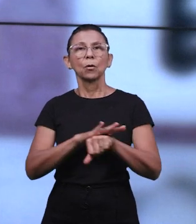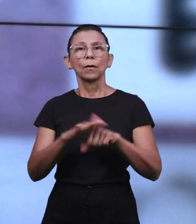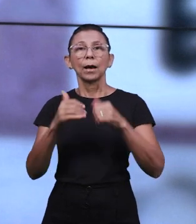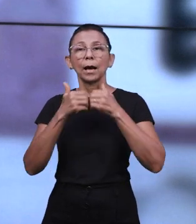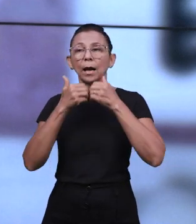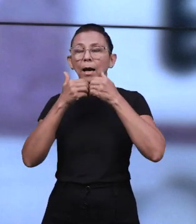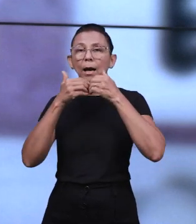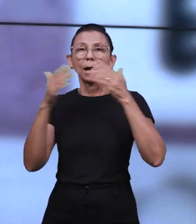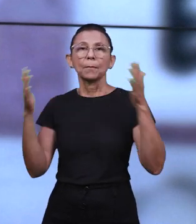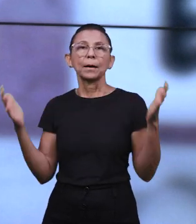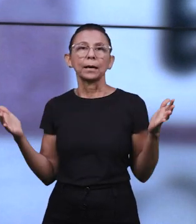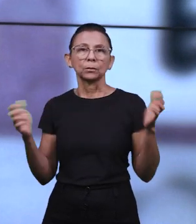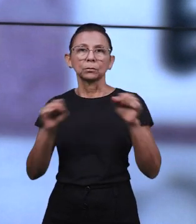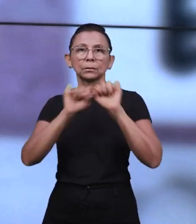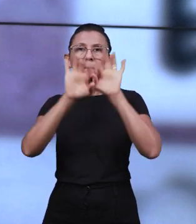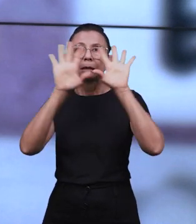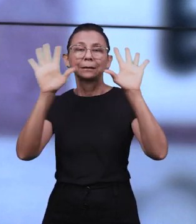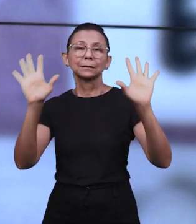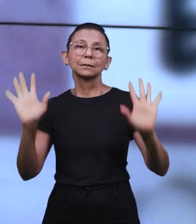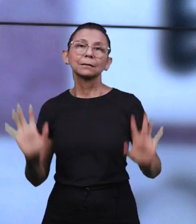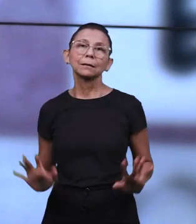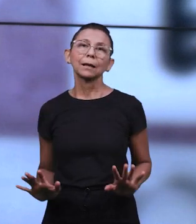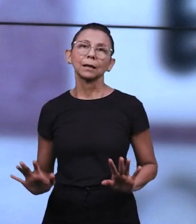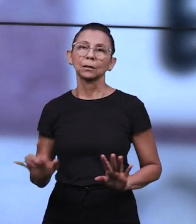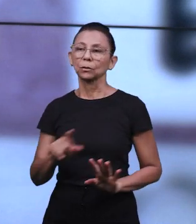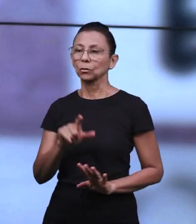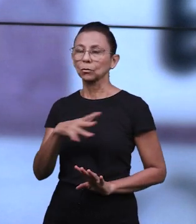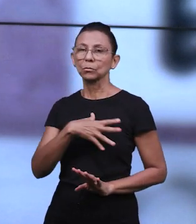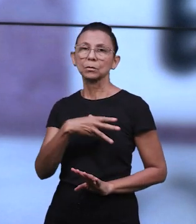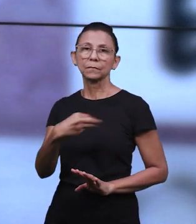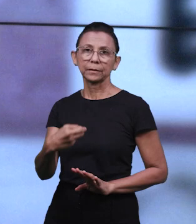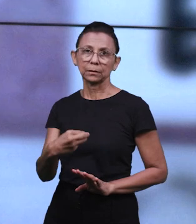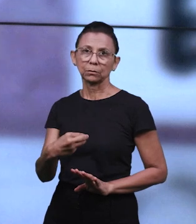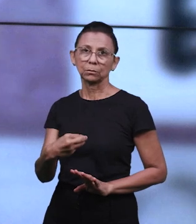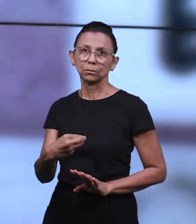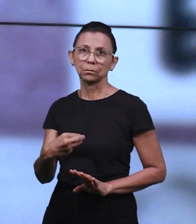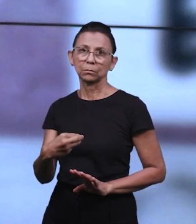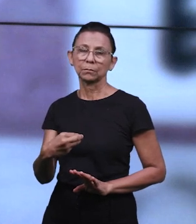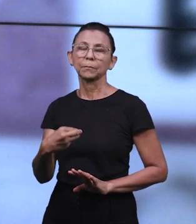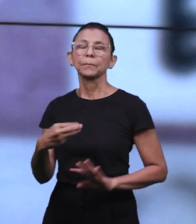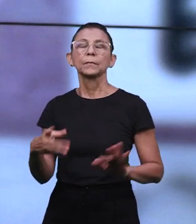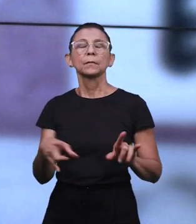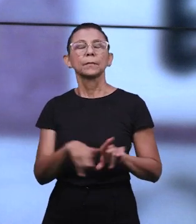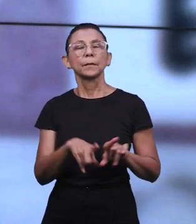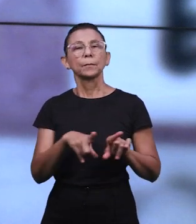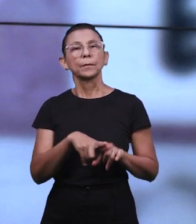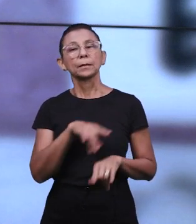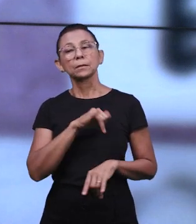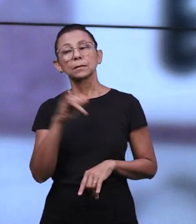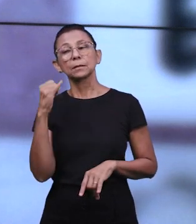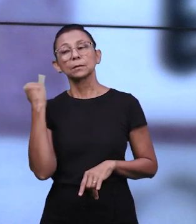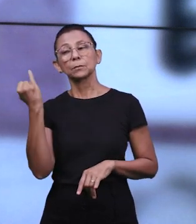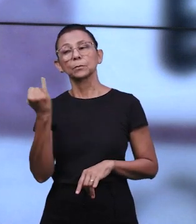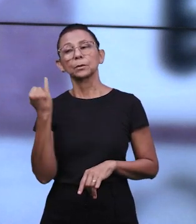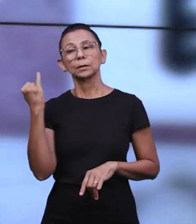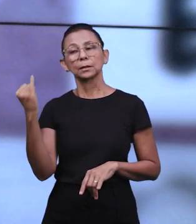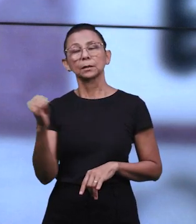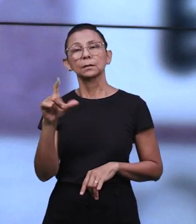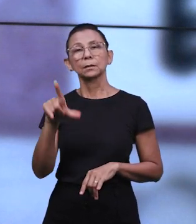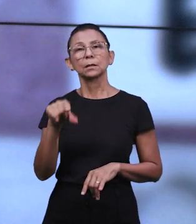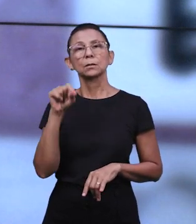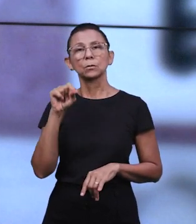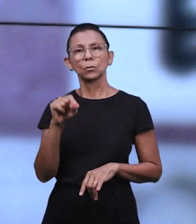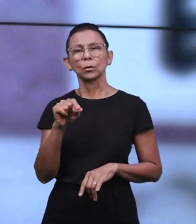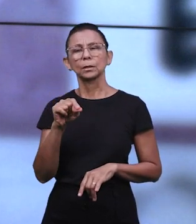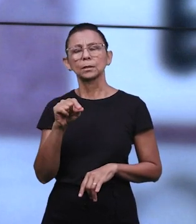nossos filhos a respeito do que eles estão fazendo e vendo online. Falar sobre a importância de fazer as boas